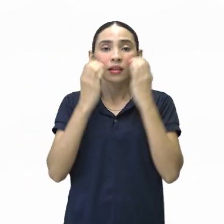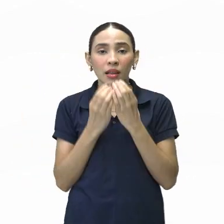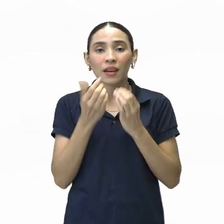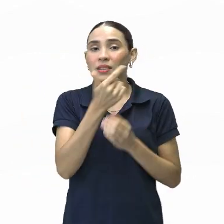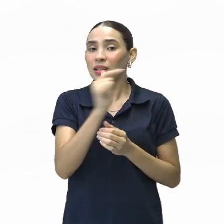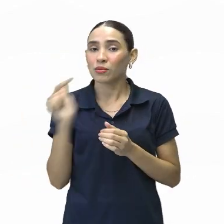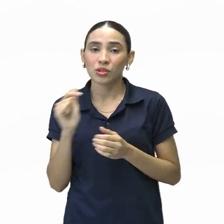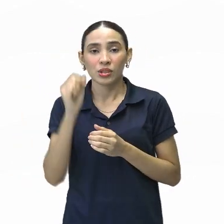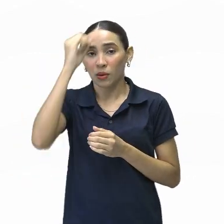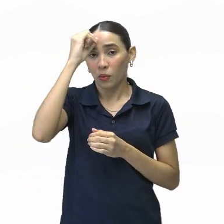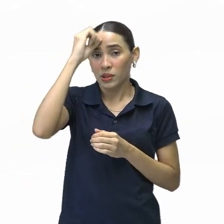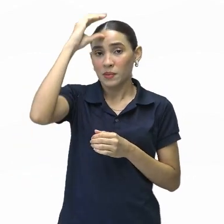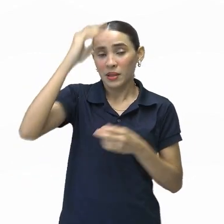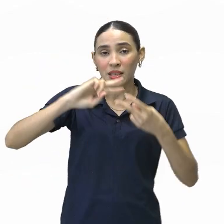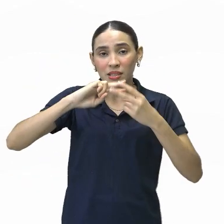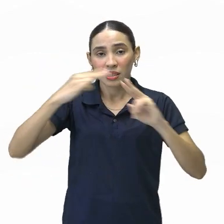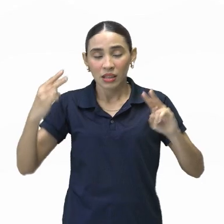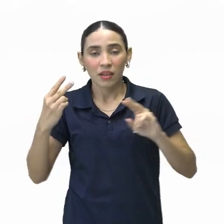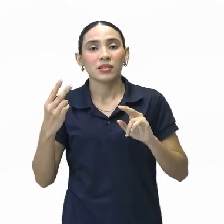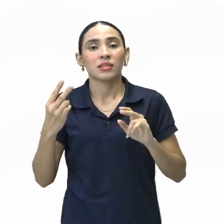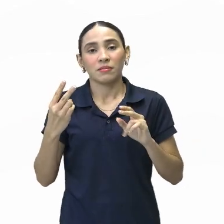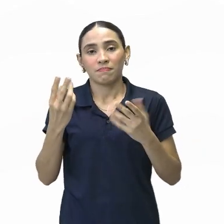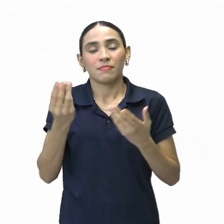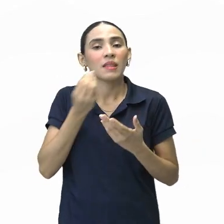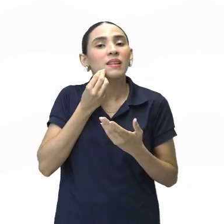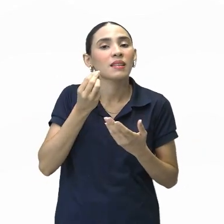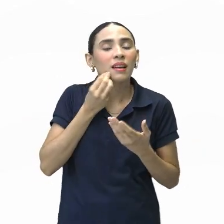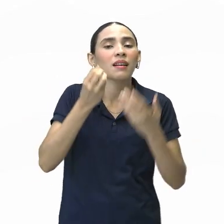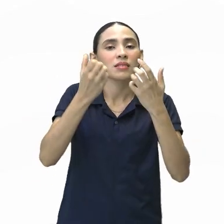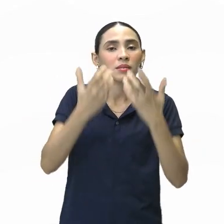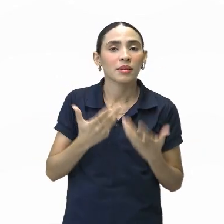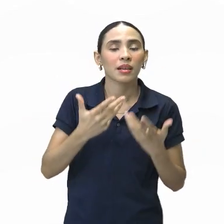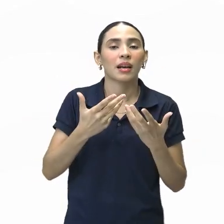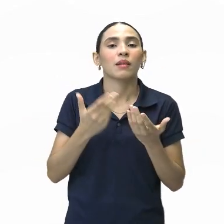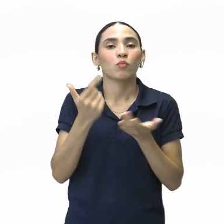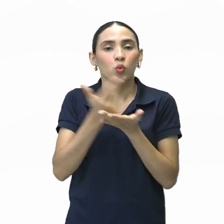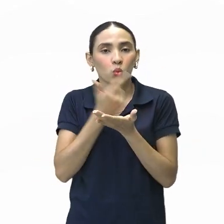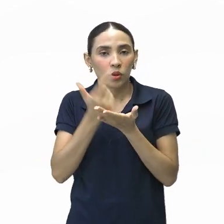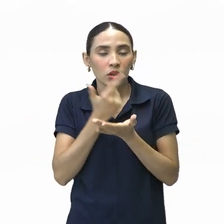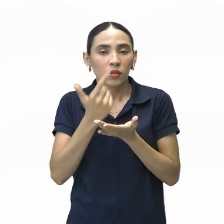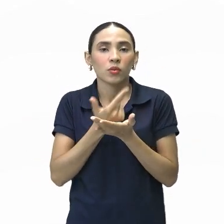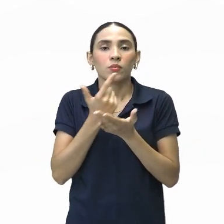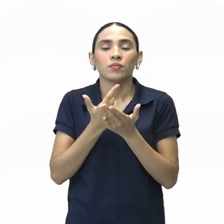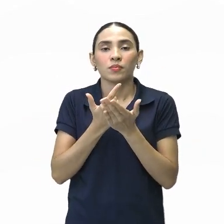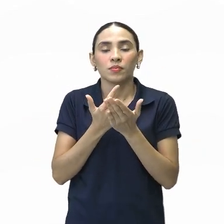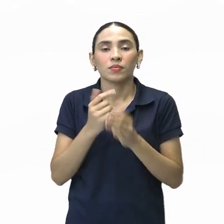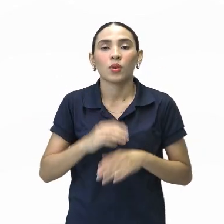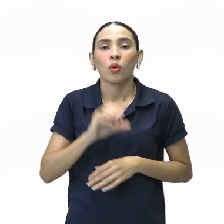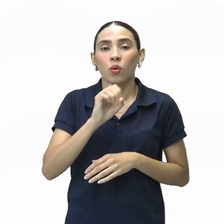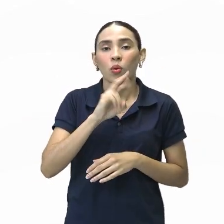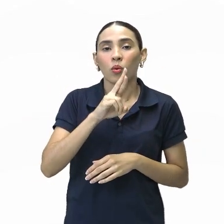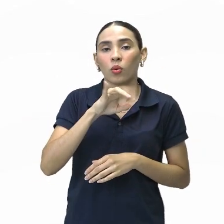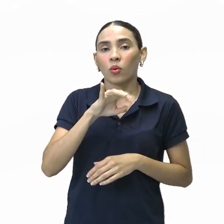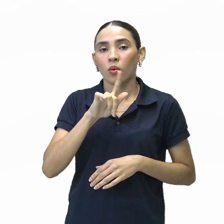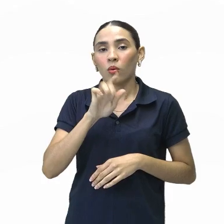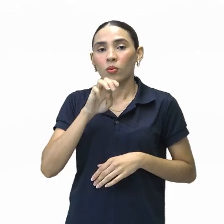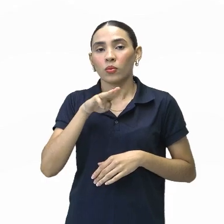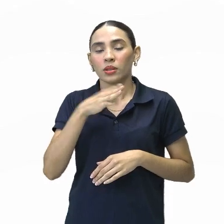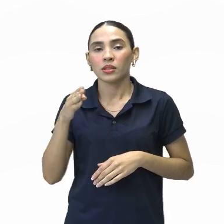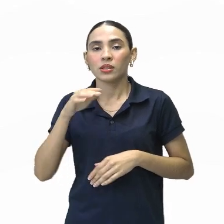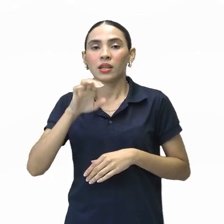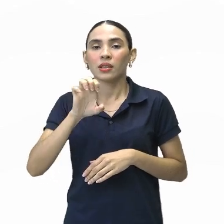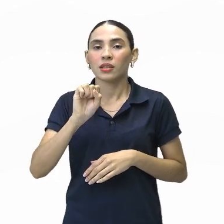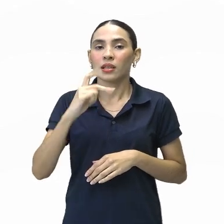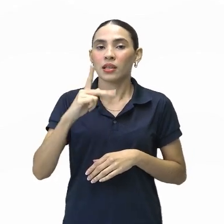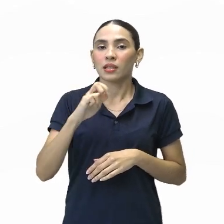conhecimento da genética, embora ele tentasse explicar aí na sua obra da origem das espécies a evolução,